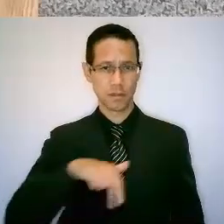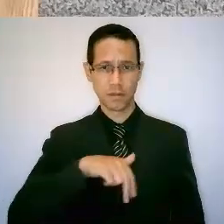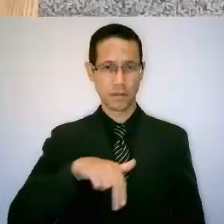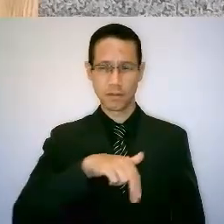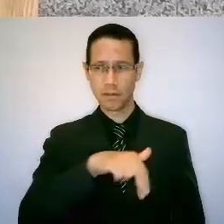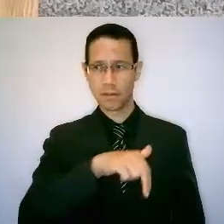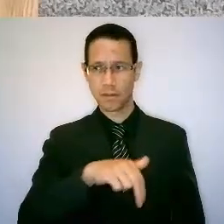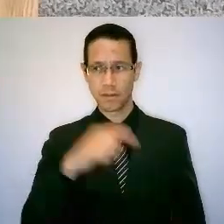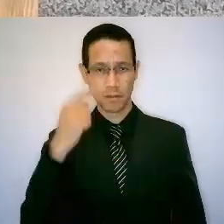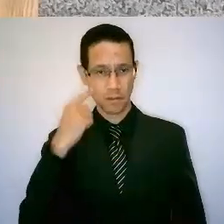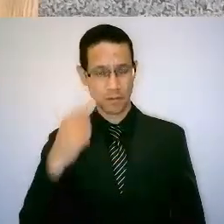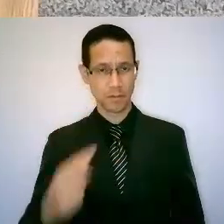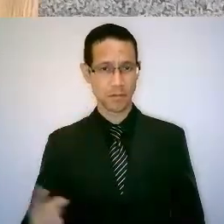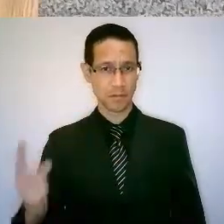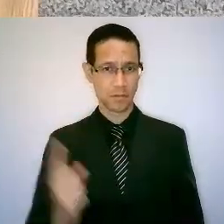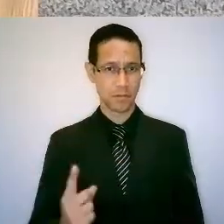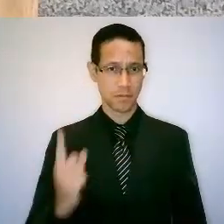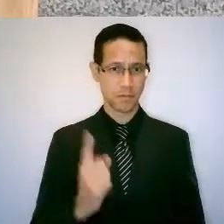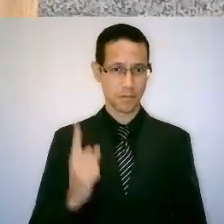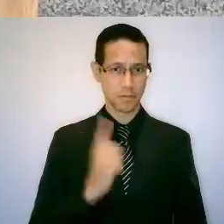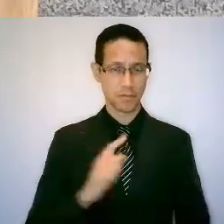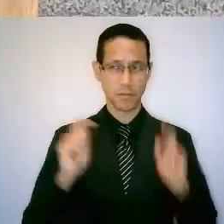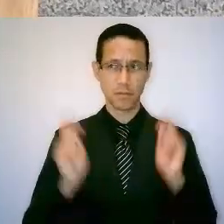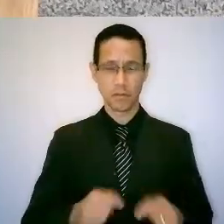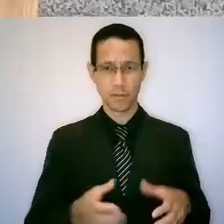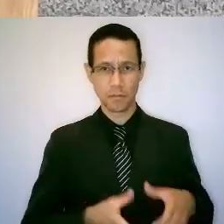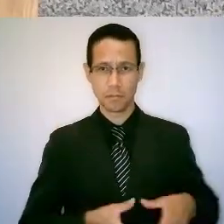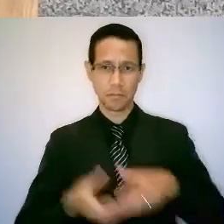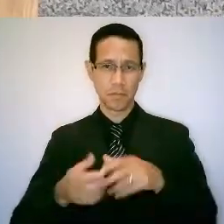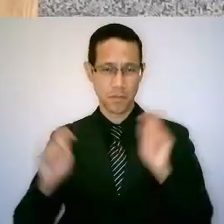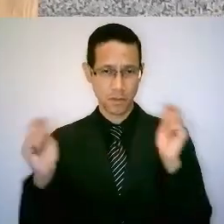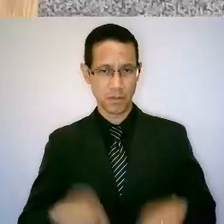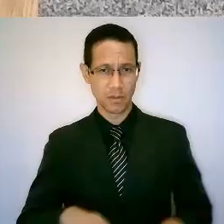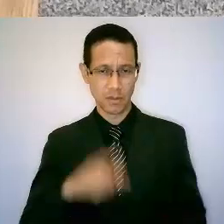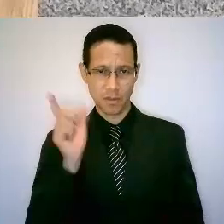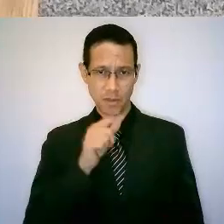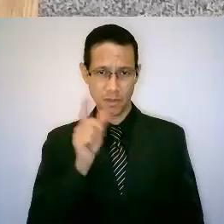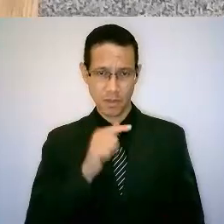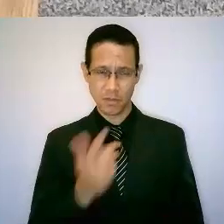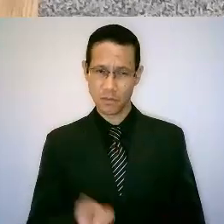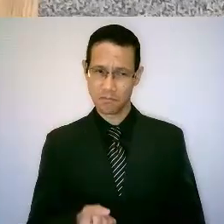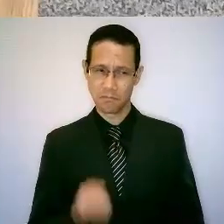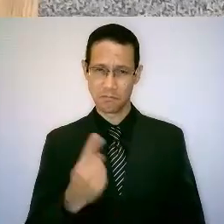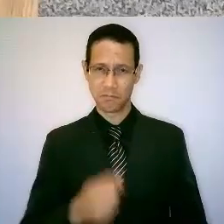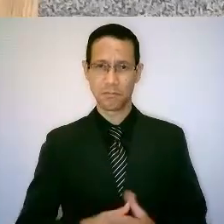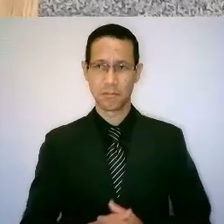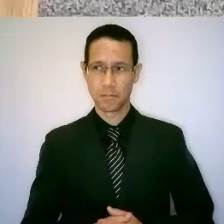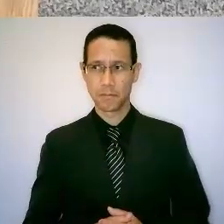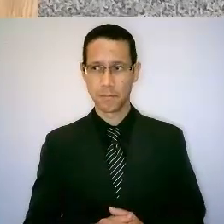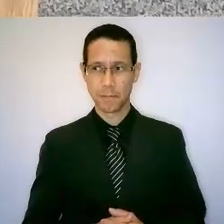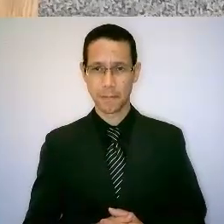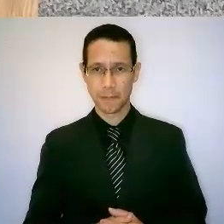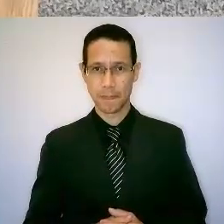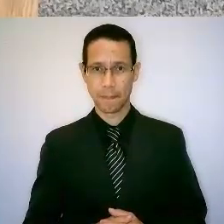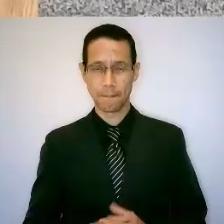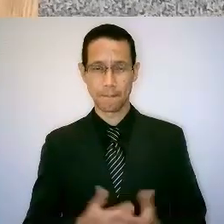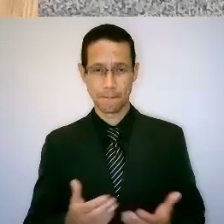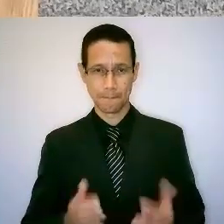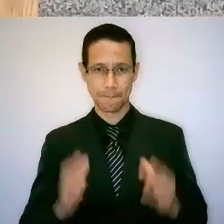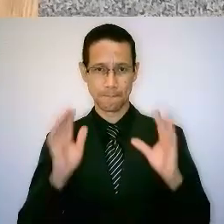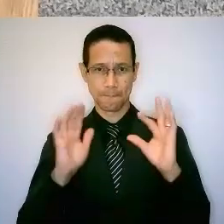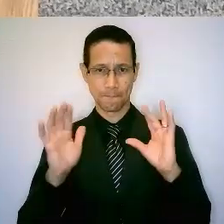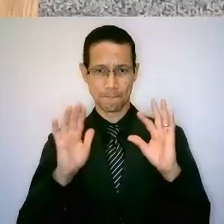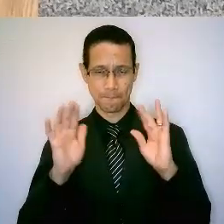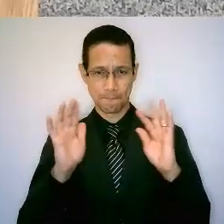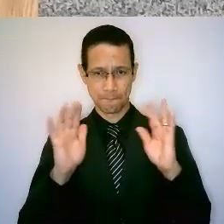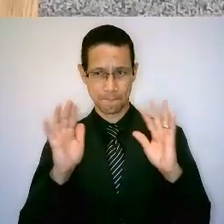a chegada do agressor e que se tem tempo de reagir ao agressor o raciocínio seria mais ou menos o seguinte nós aceitarmos o raciocínio que prevaleceu